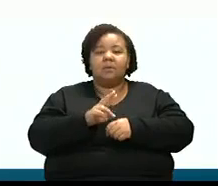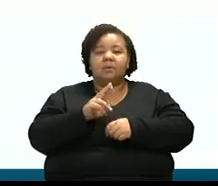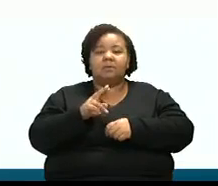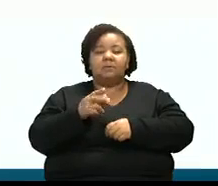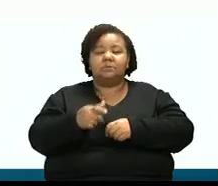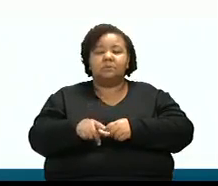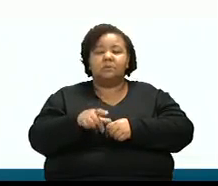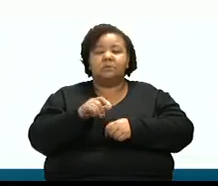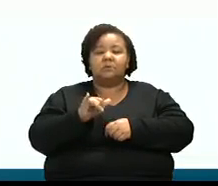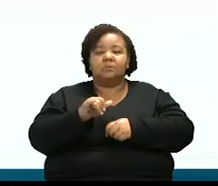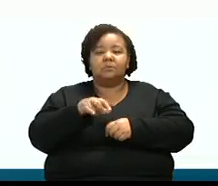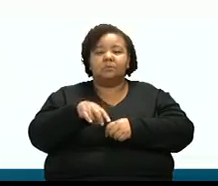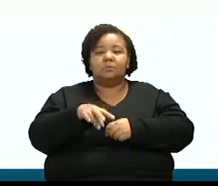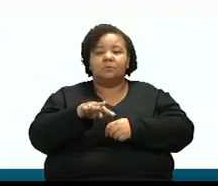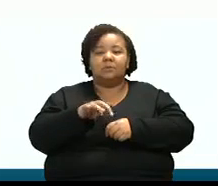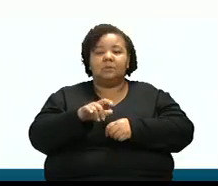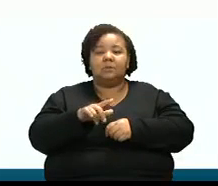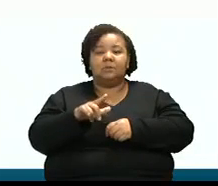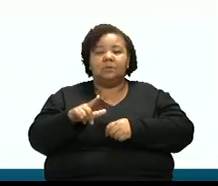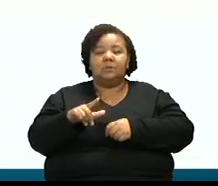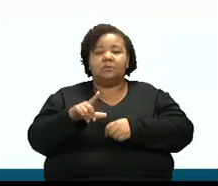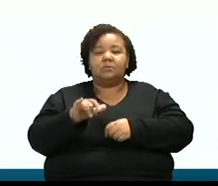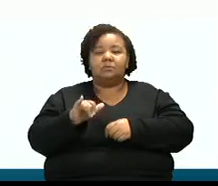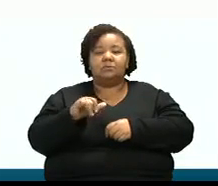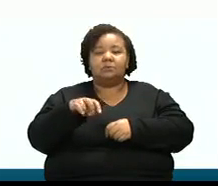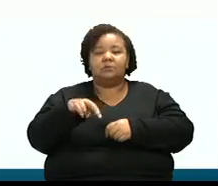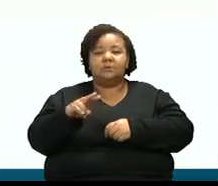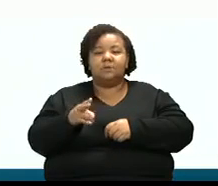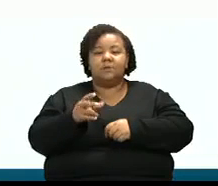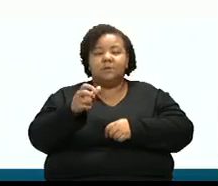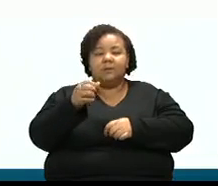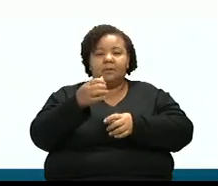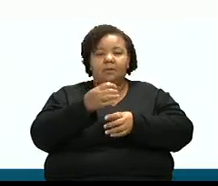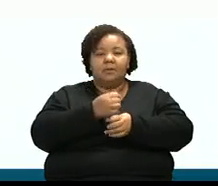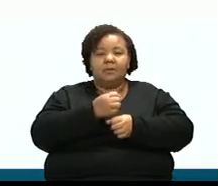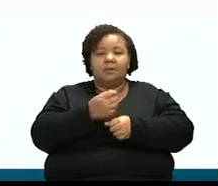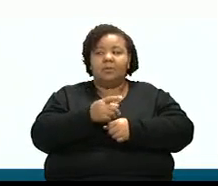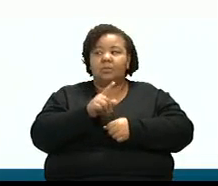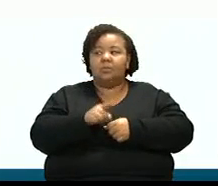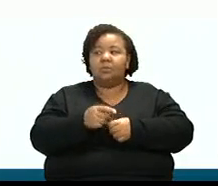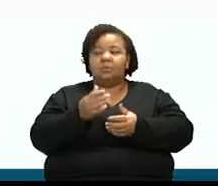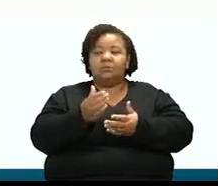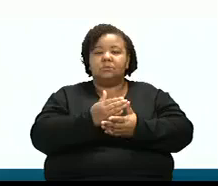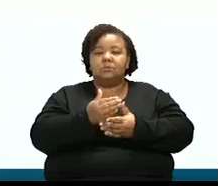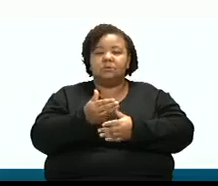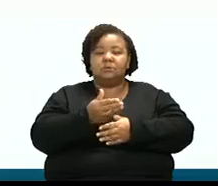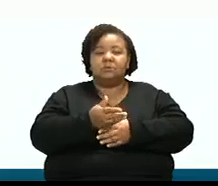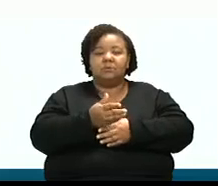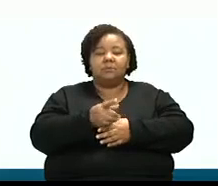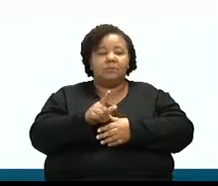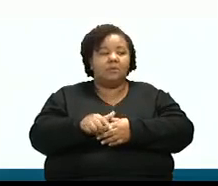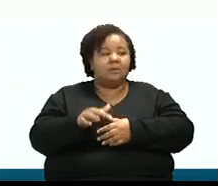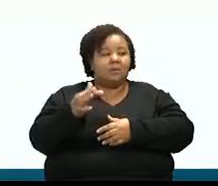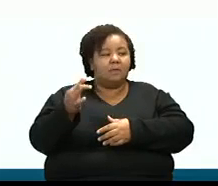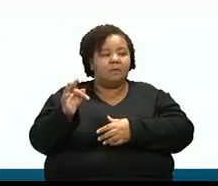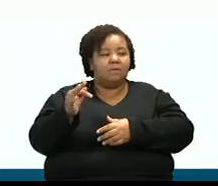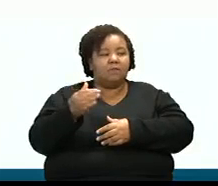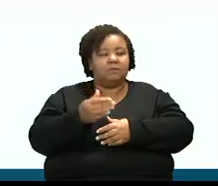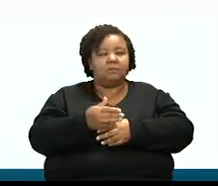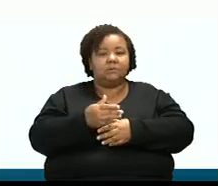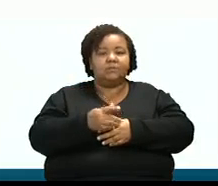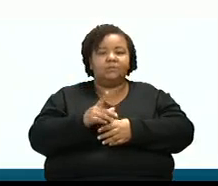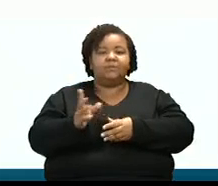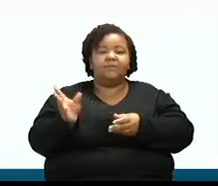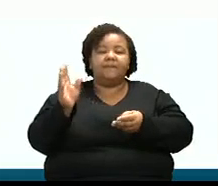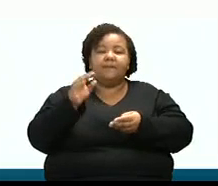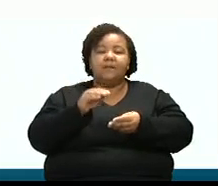da integral de linha. Então, eu calculo a integral de linha sobre uma determinada função. Então, em